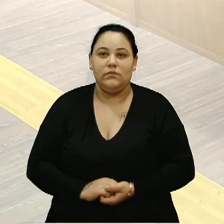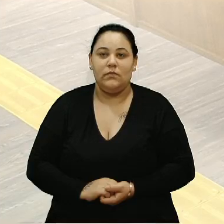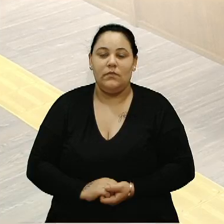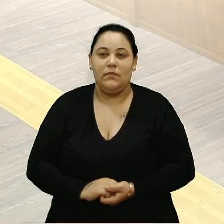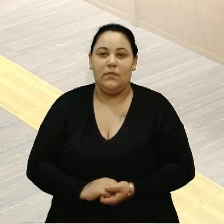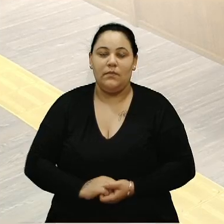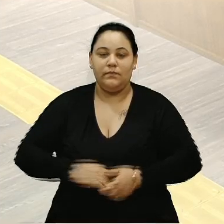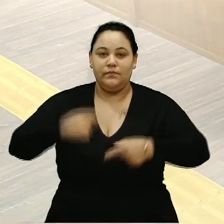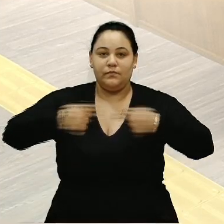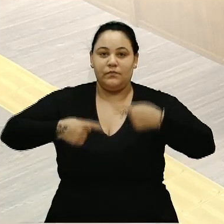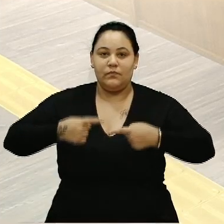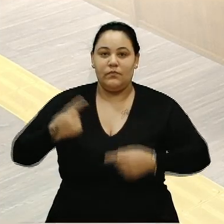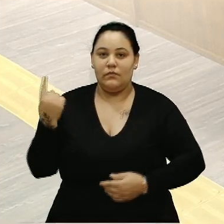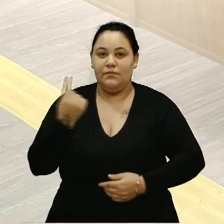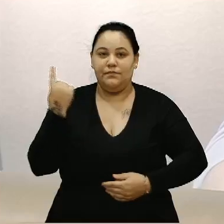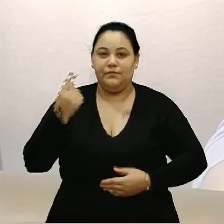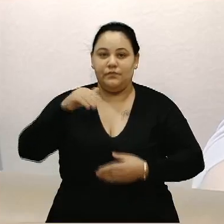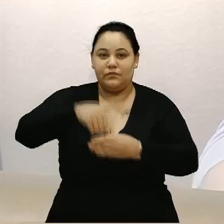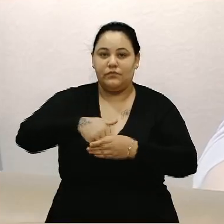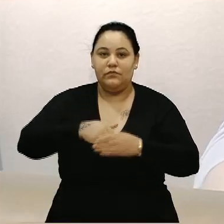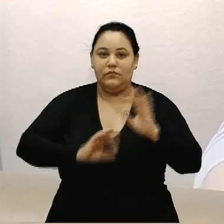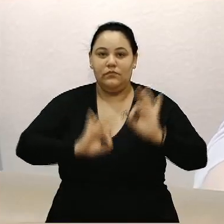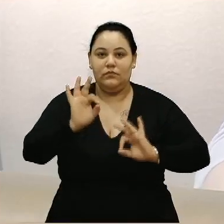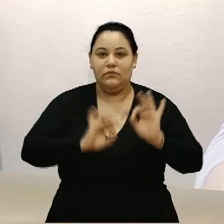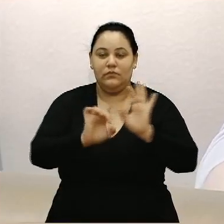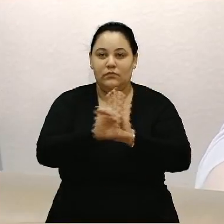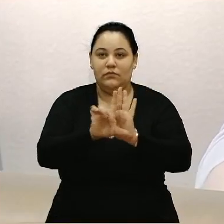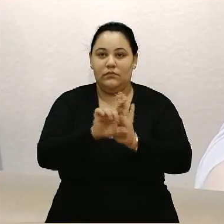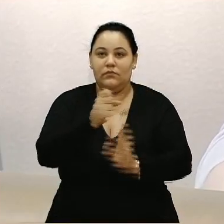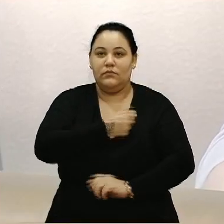Em discussão única e votação, o projeto de lei número